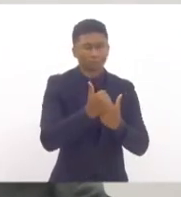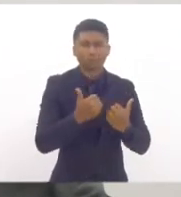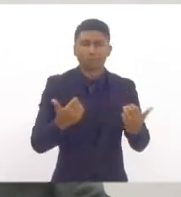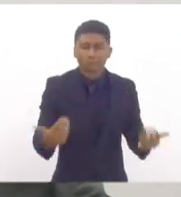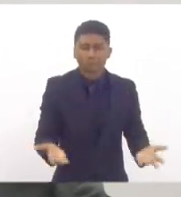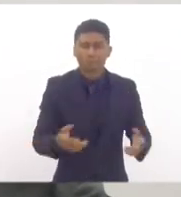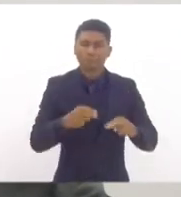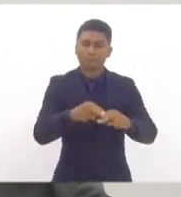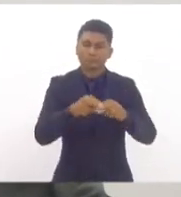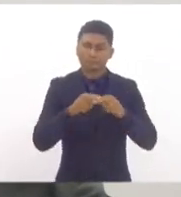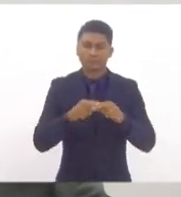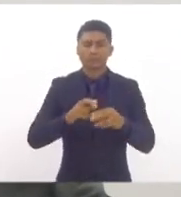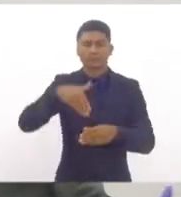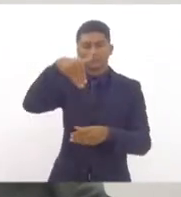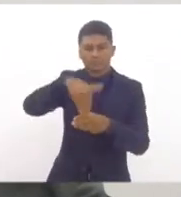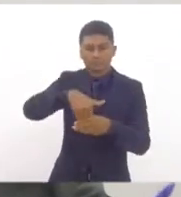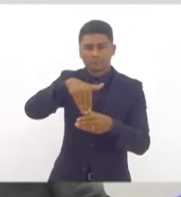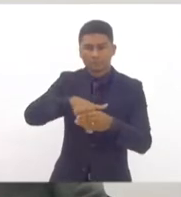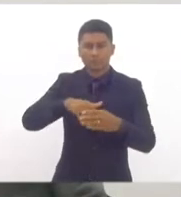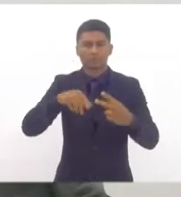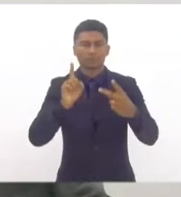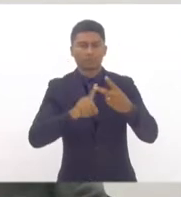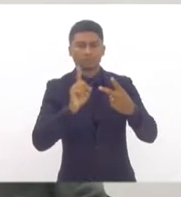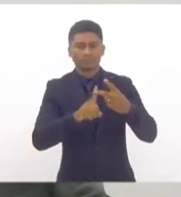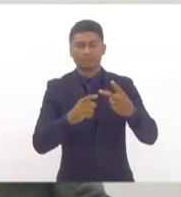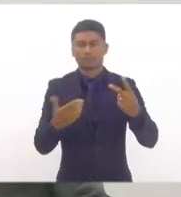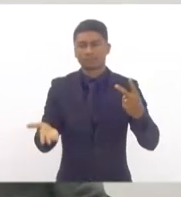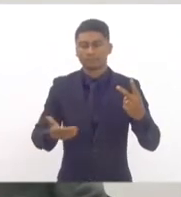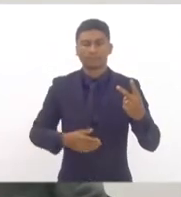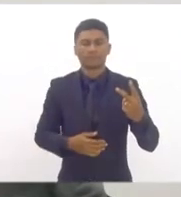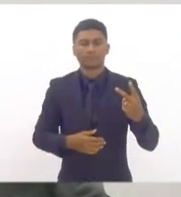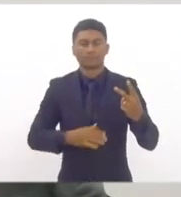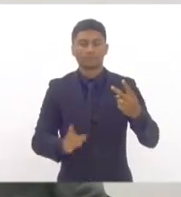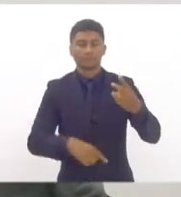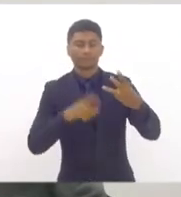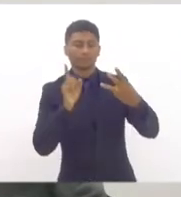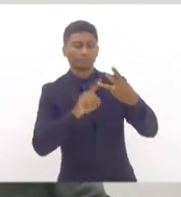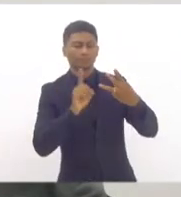recebe o segundo voto da Comissão de Direitos Humanos. E, por último,